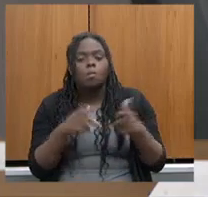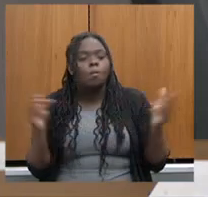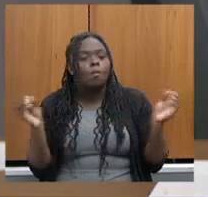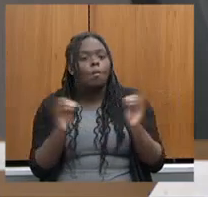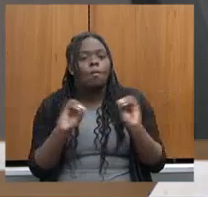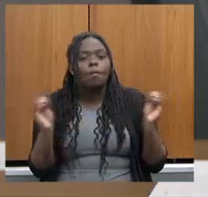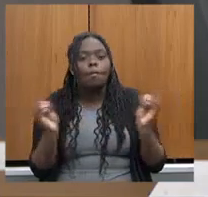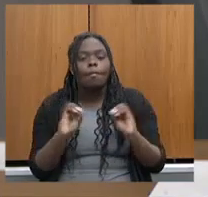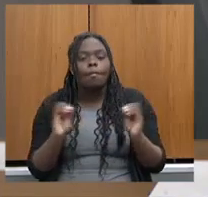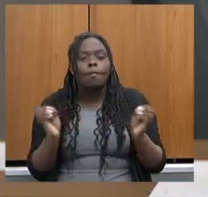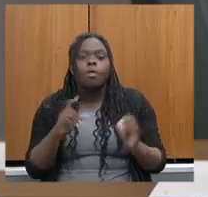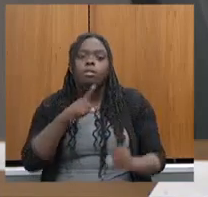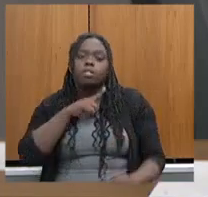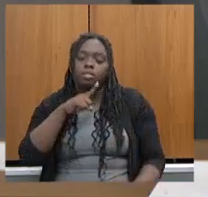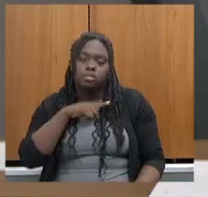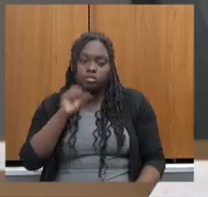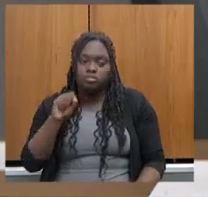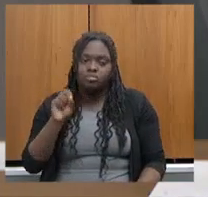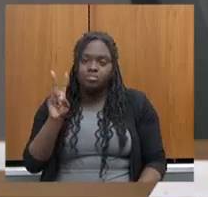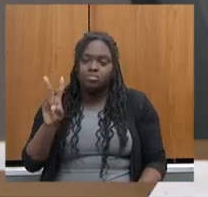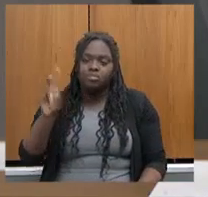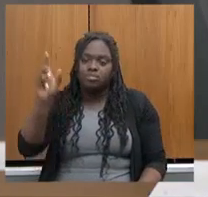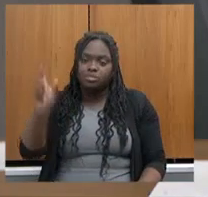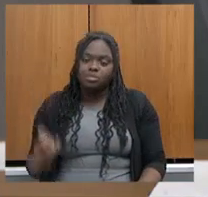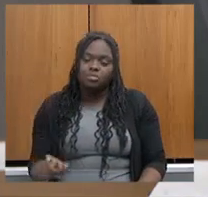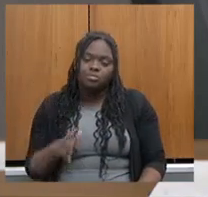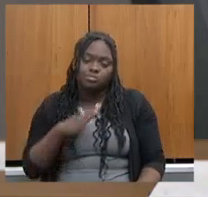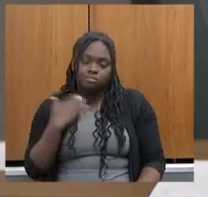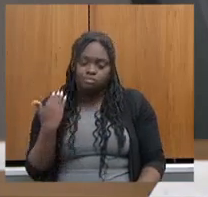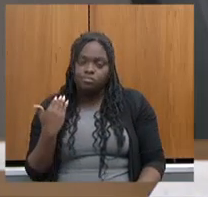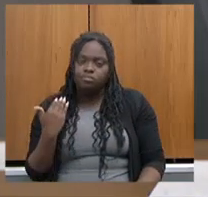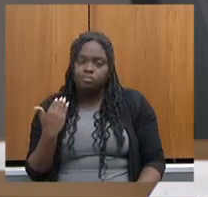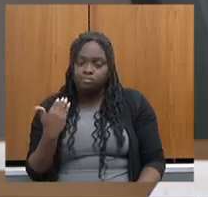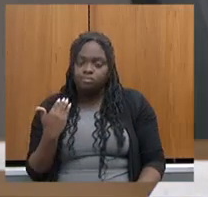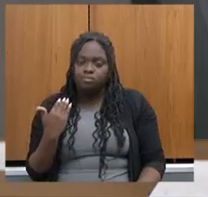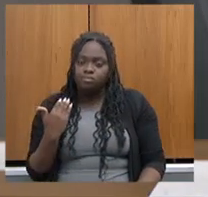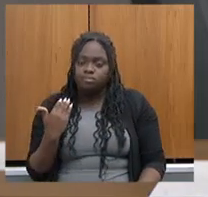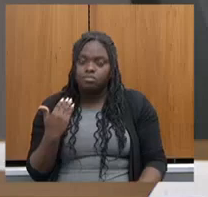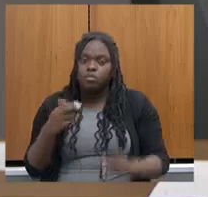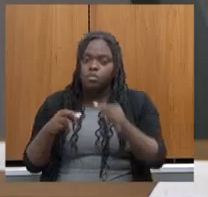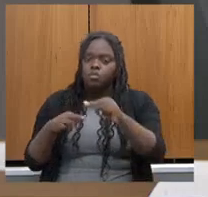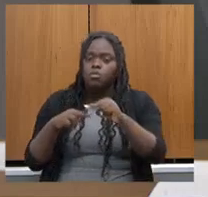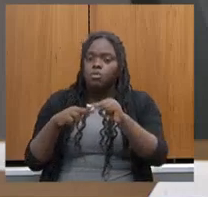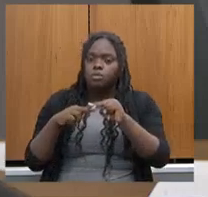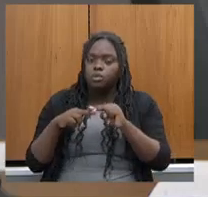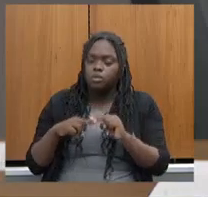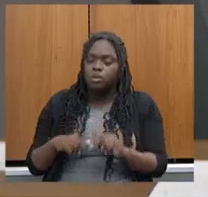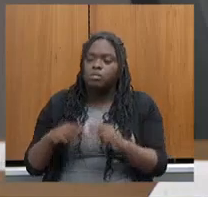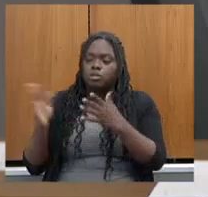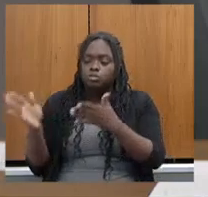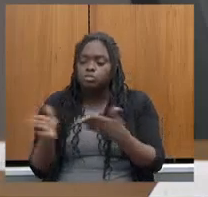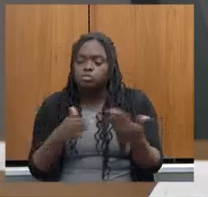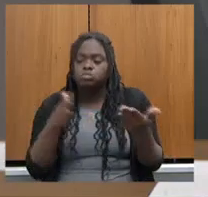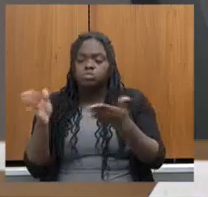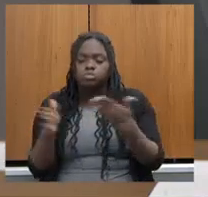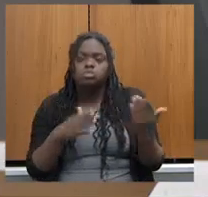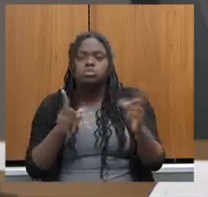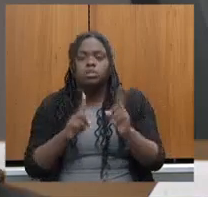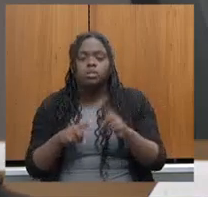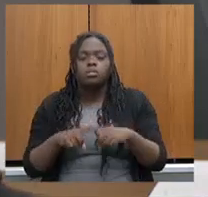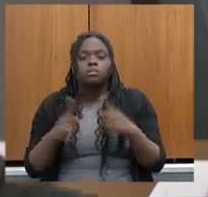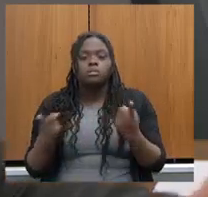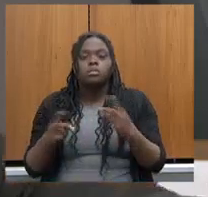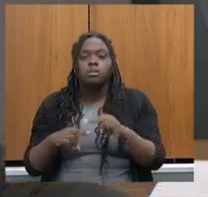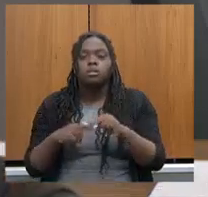Tivemos sim duas pessoas que faleceram não em razão da evacuação Mas pela condição